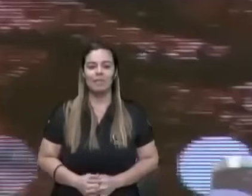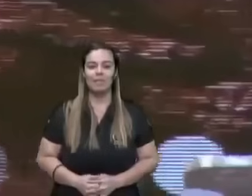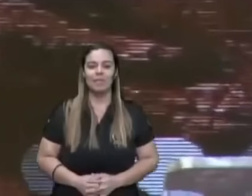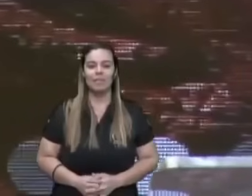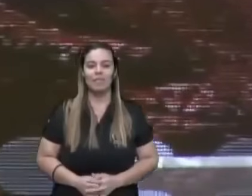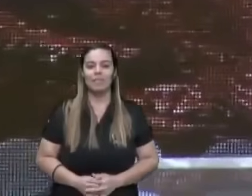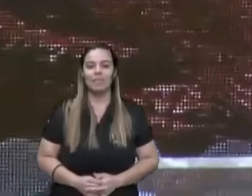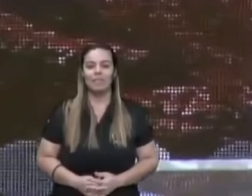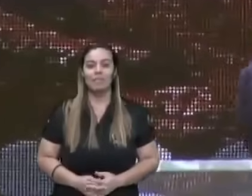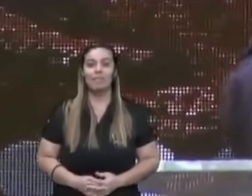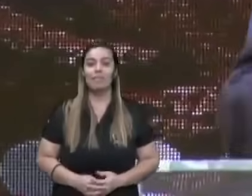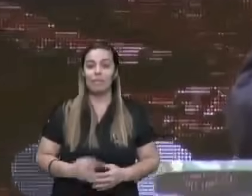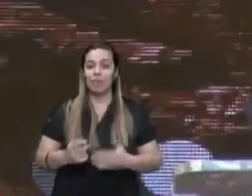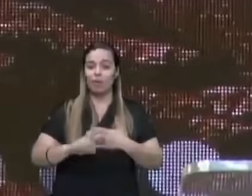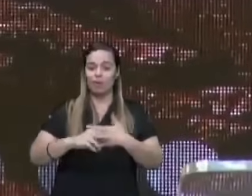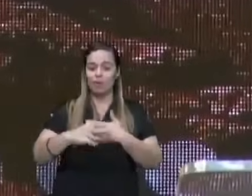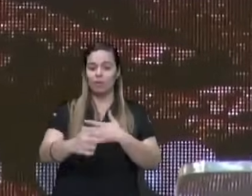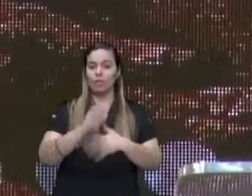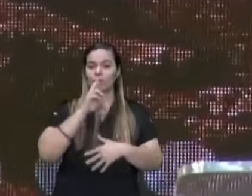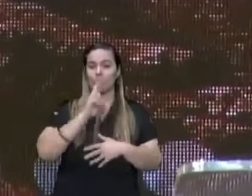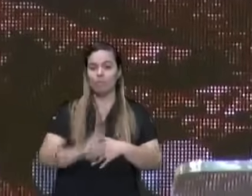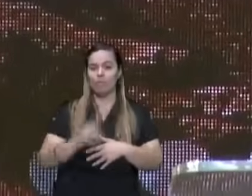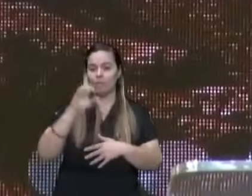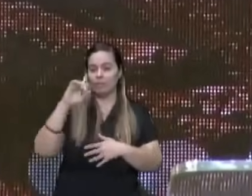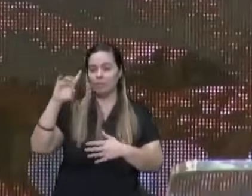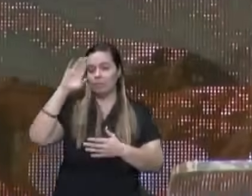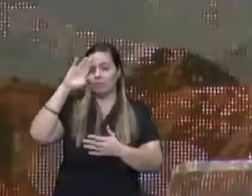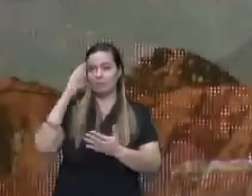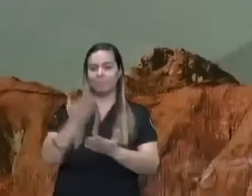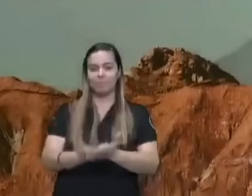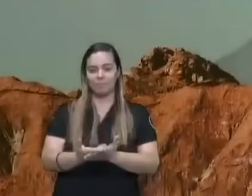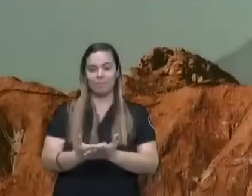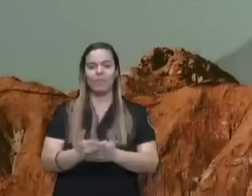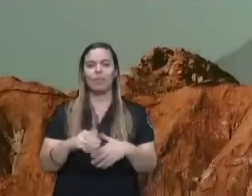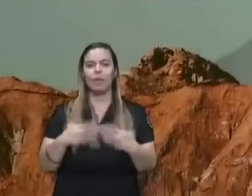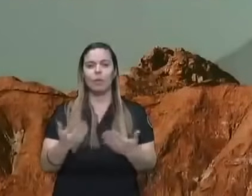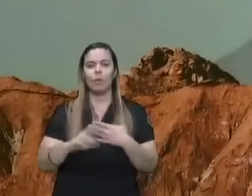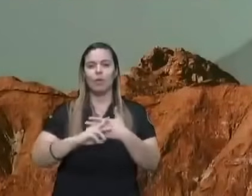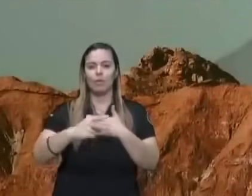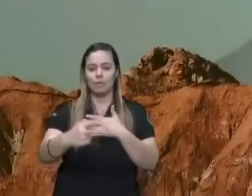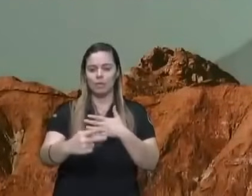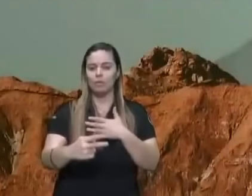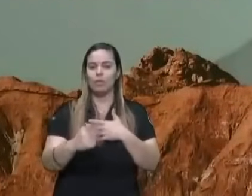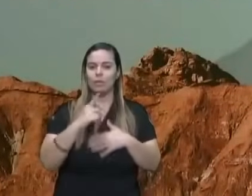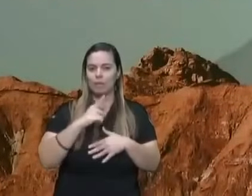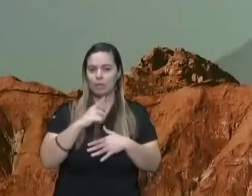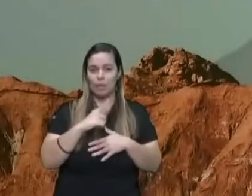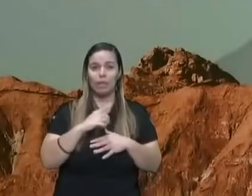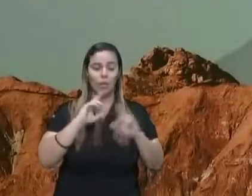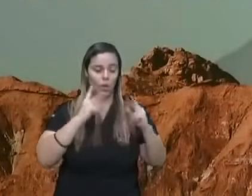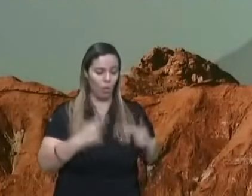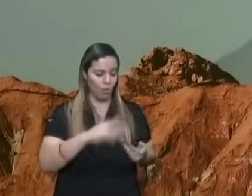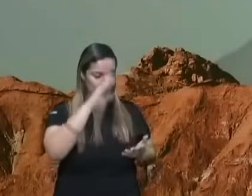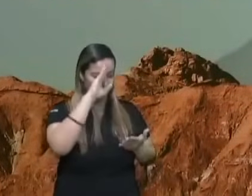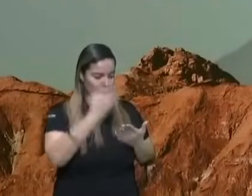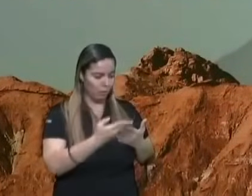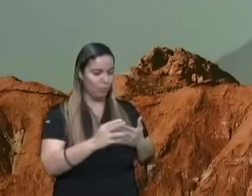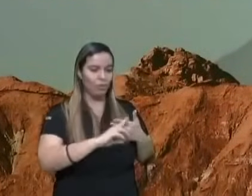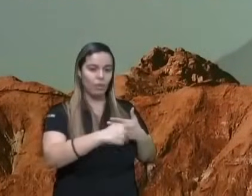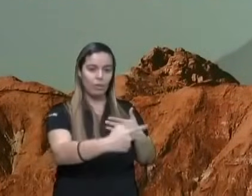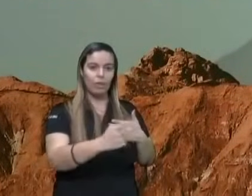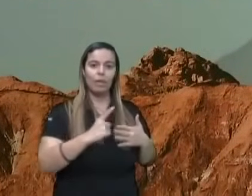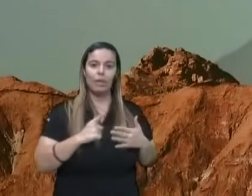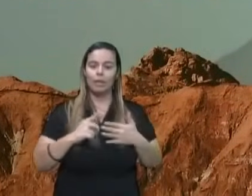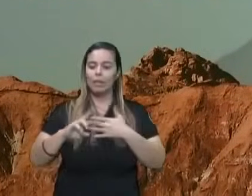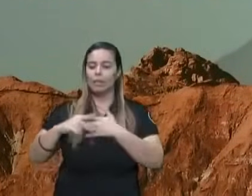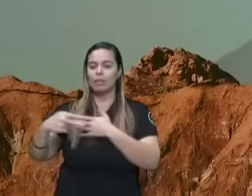Olha o resultado de quem confia no Senhor. Tem resultado. Tem resultado de quem confia no homem. E tem resultado de quem